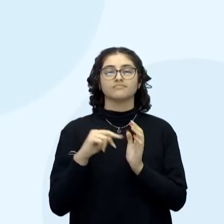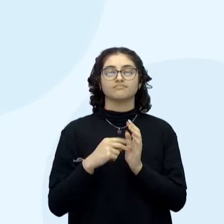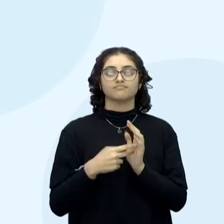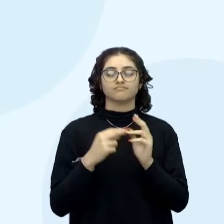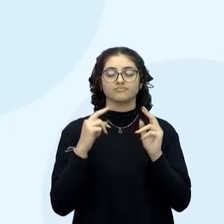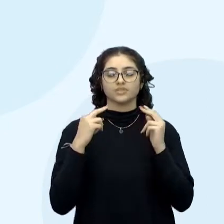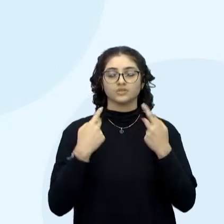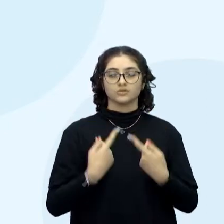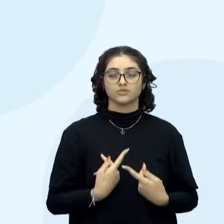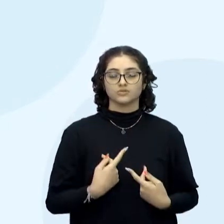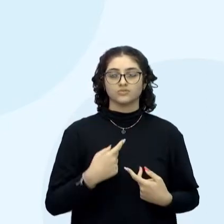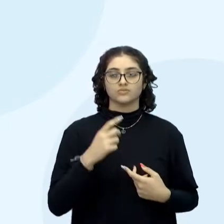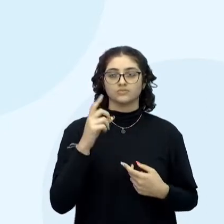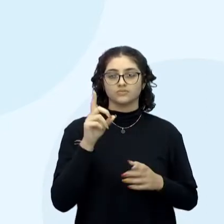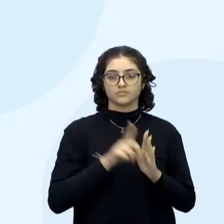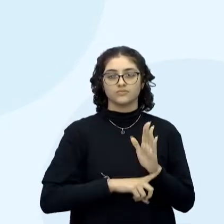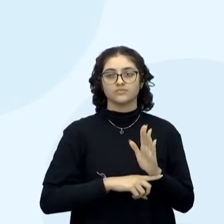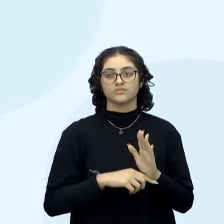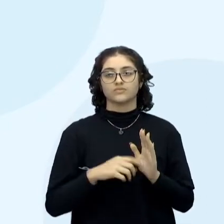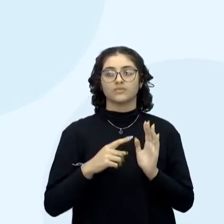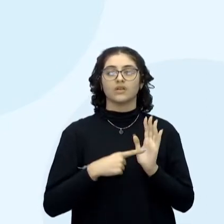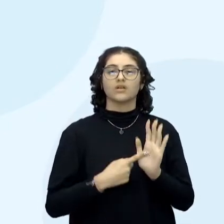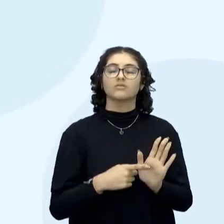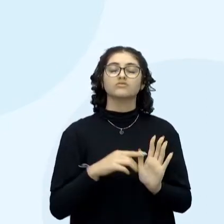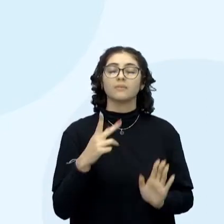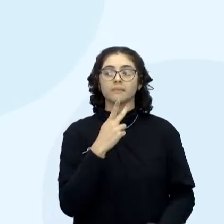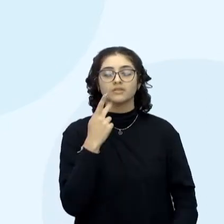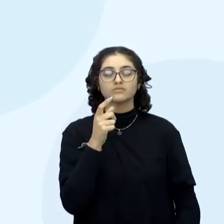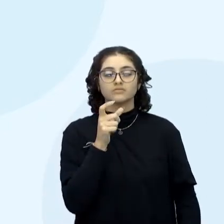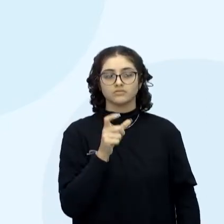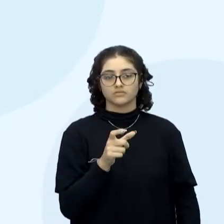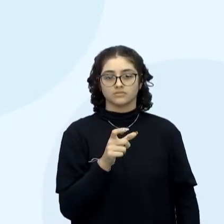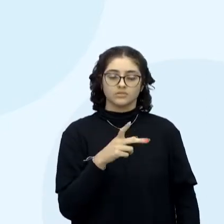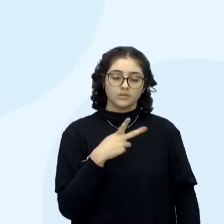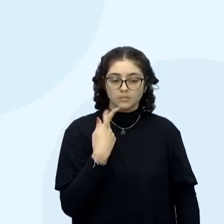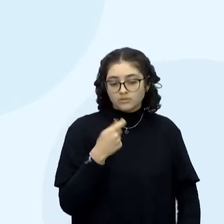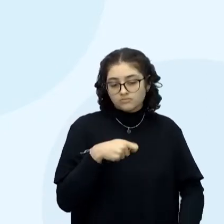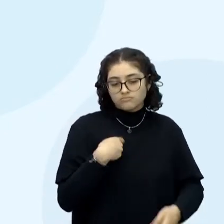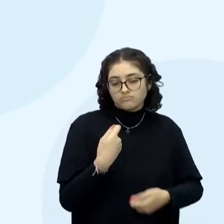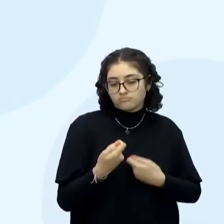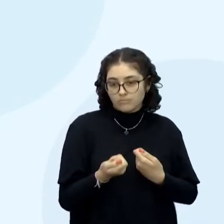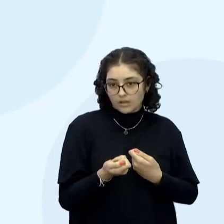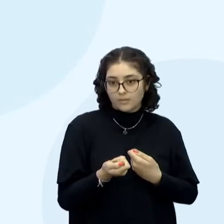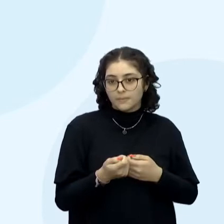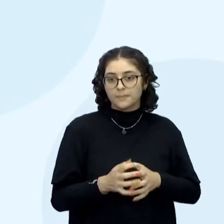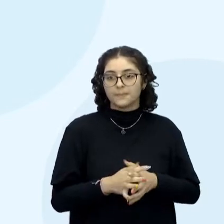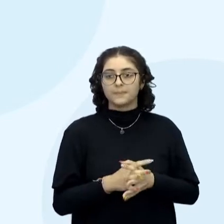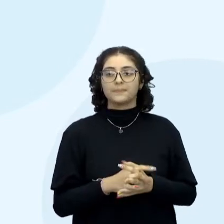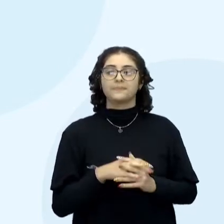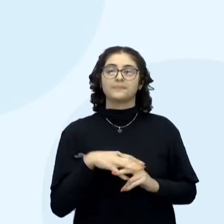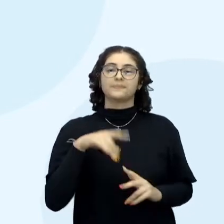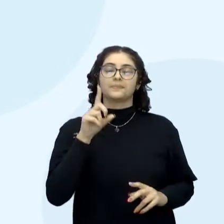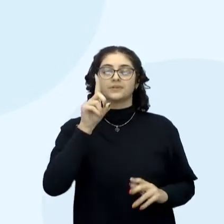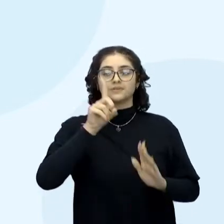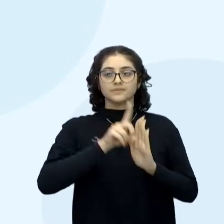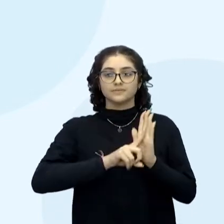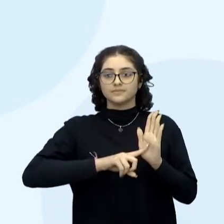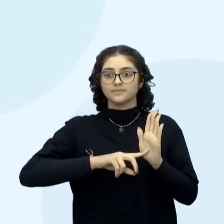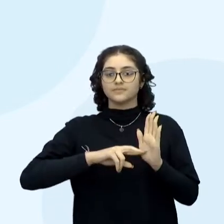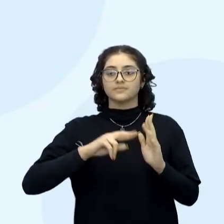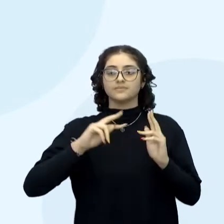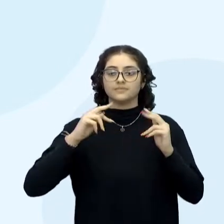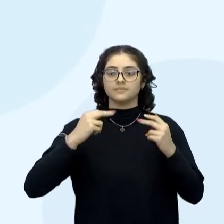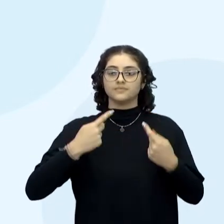que eu estou fazendo aqui, pessoal, é trazendo uma chave interpretativa possível, tá? Para essa questão dos direitos humanos